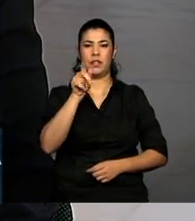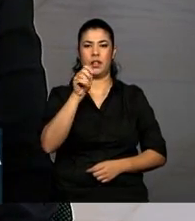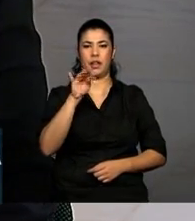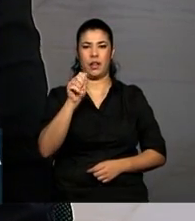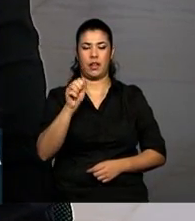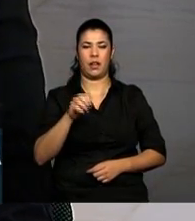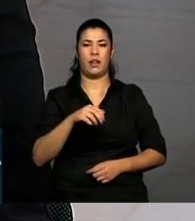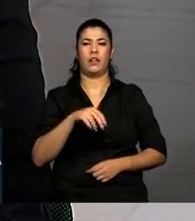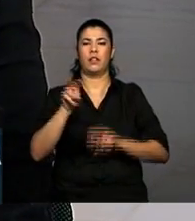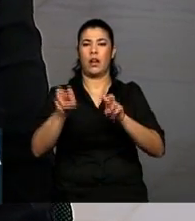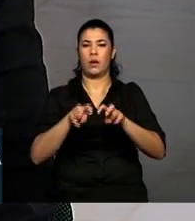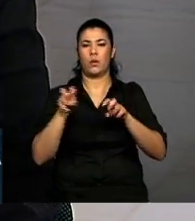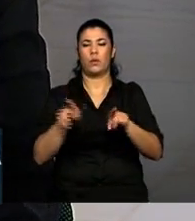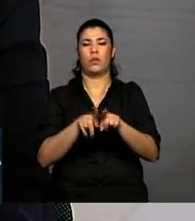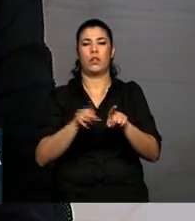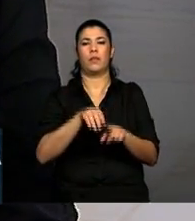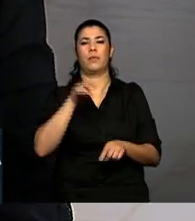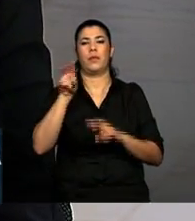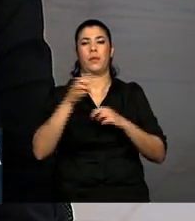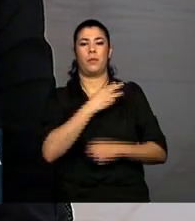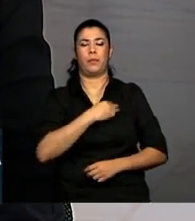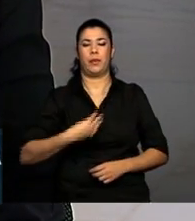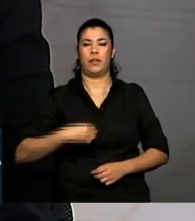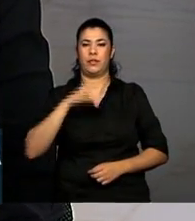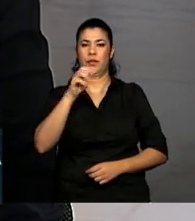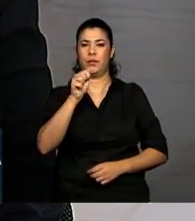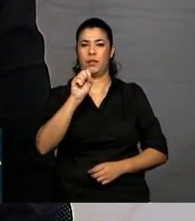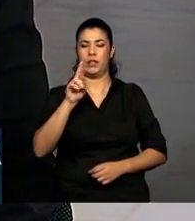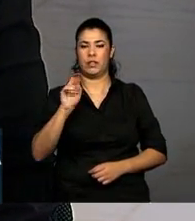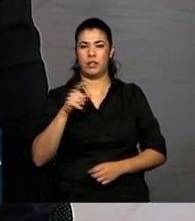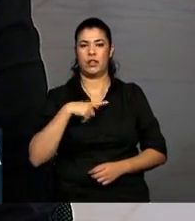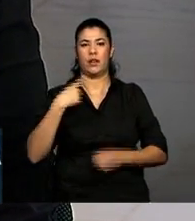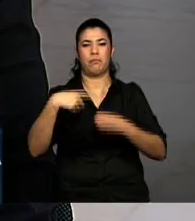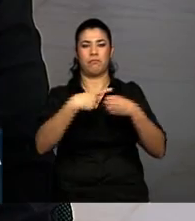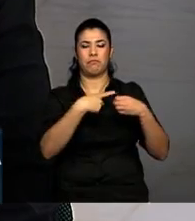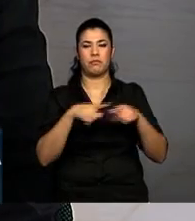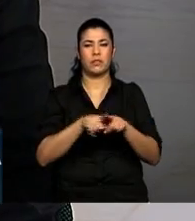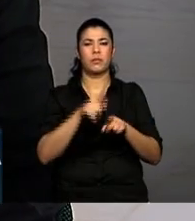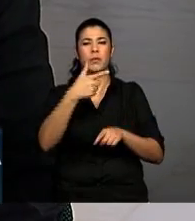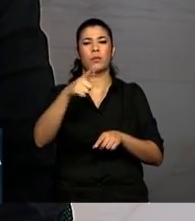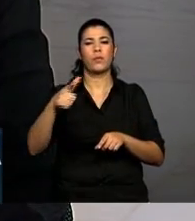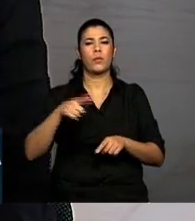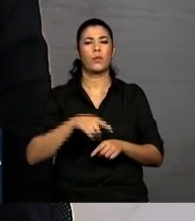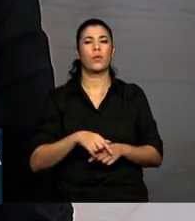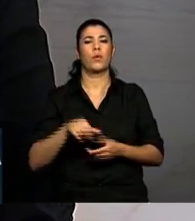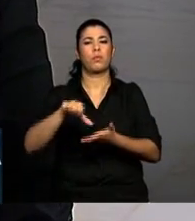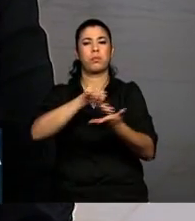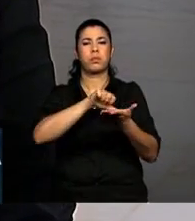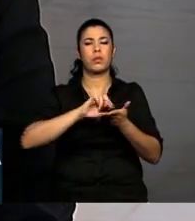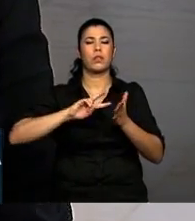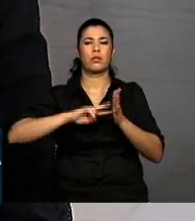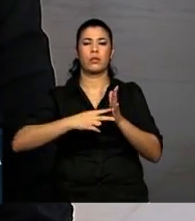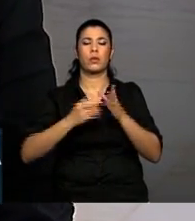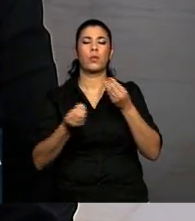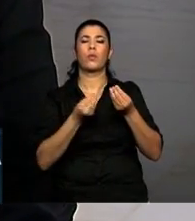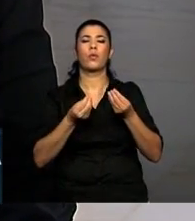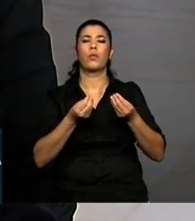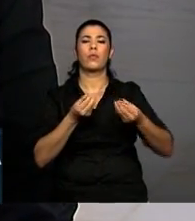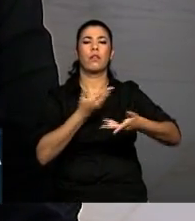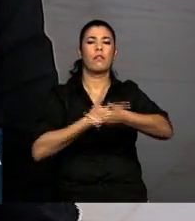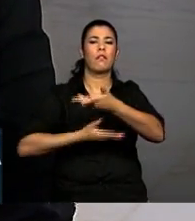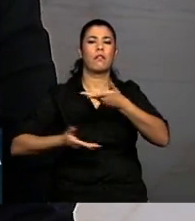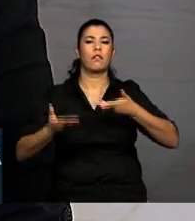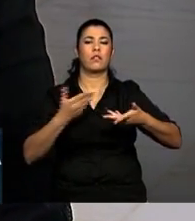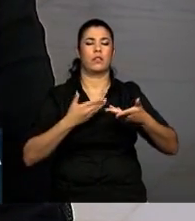Cassab para cidades e falaram também da questão dos protestos das centrais sindicais e eu queria saber isso como é que tá essa relação do